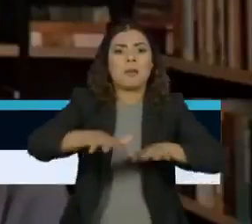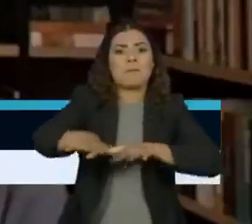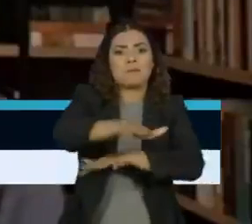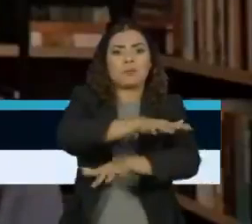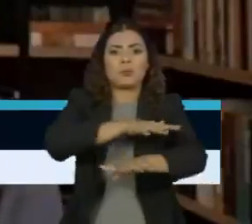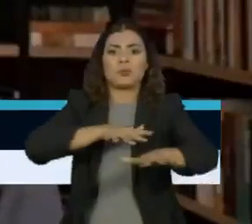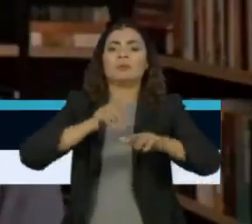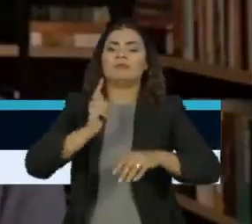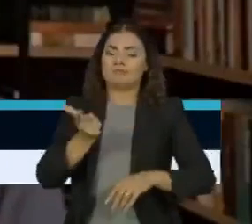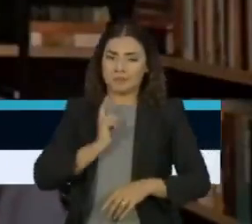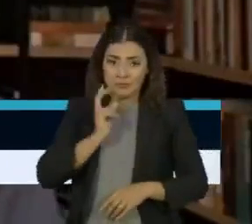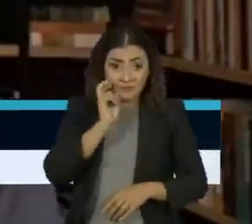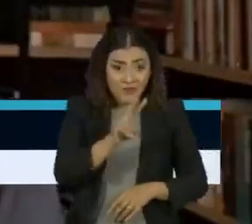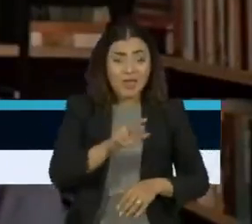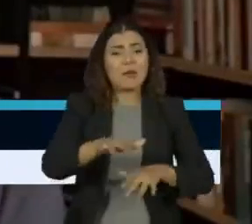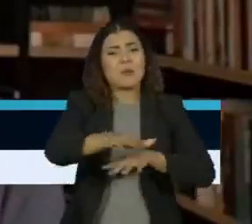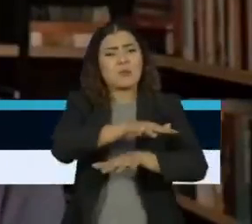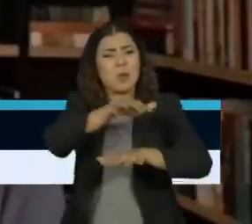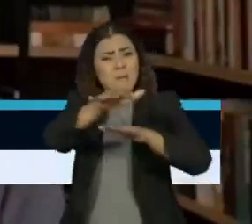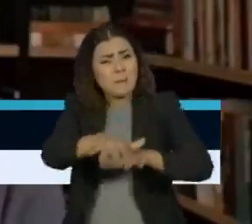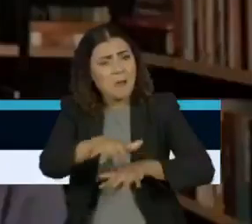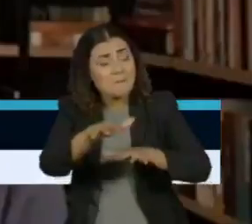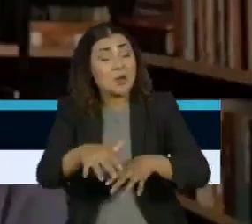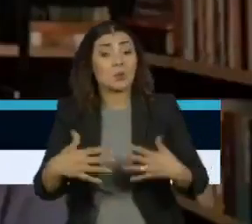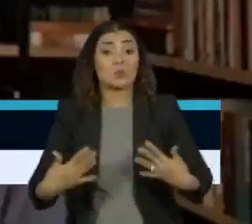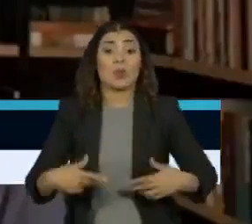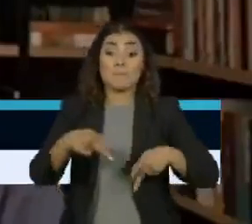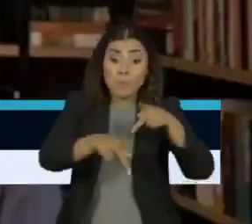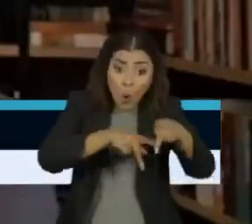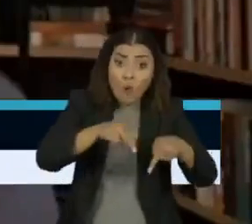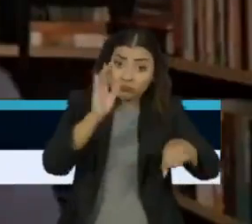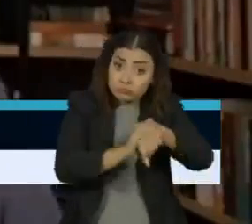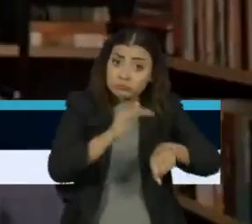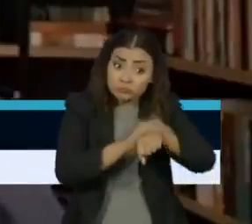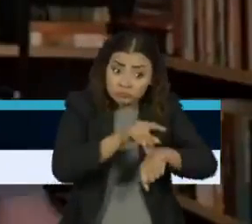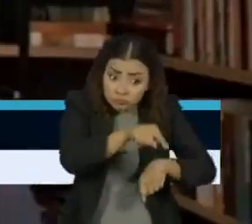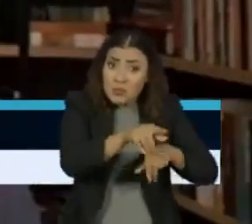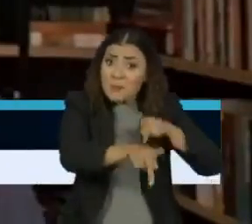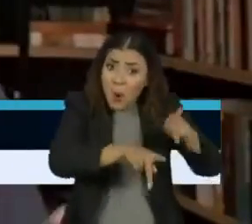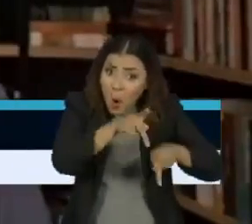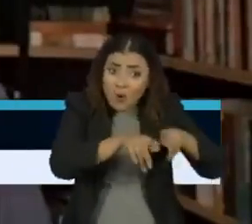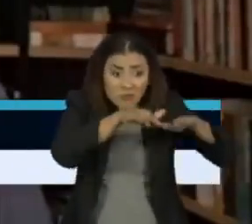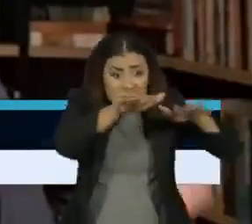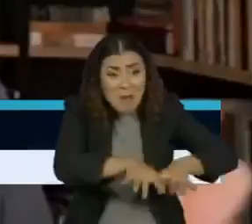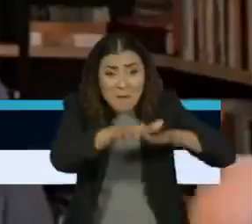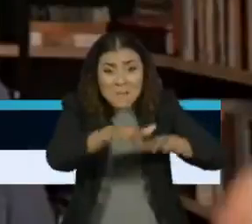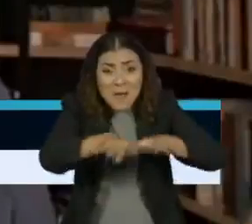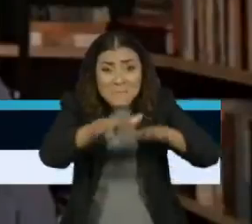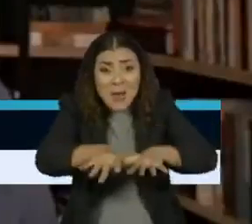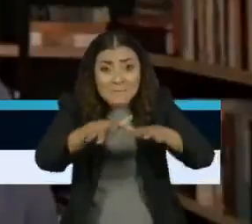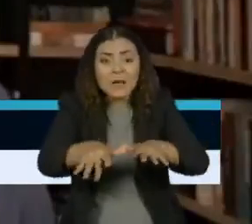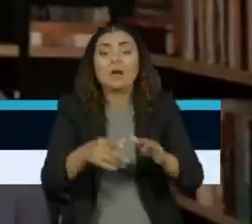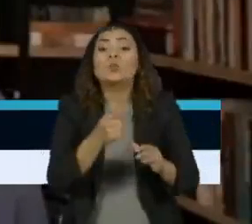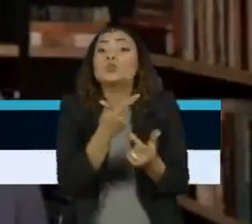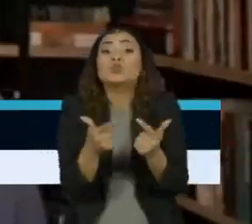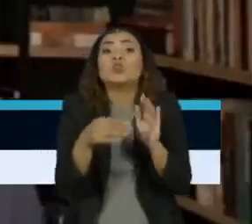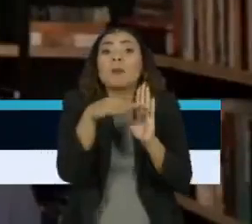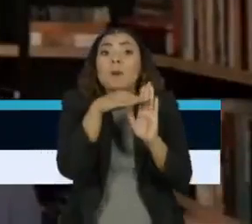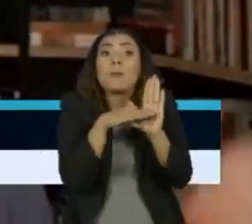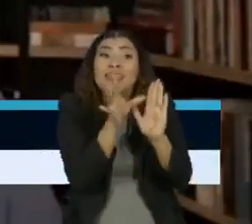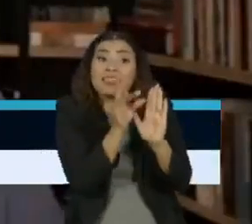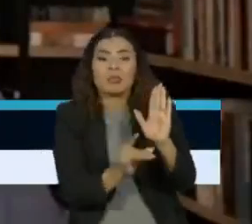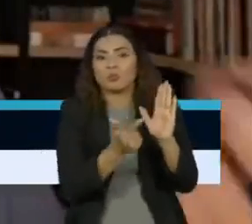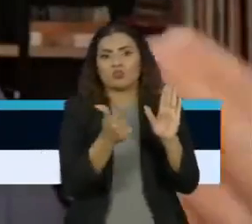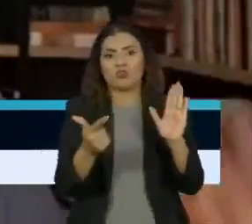protestos, marchas, manifestações populares, realmente partiram das pessoas, sem pautas muito definidas até, mas